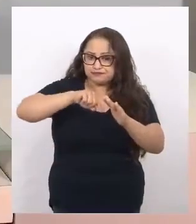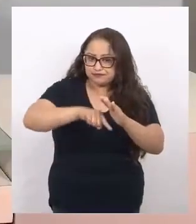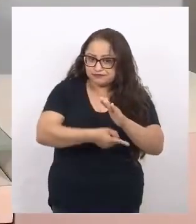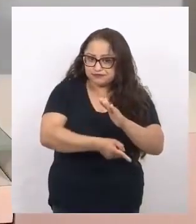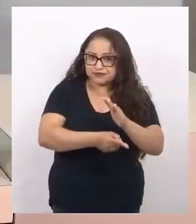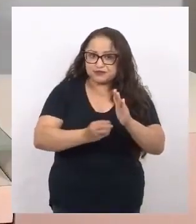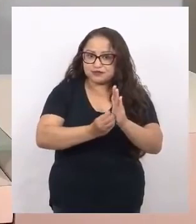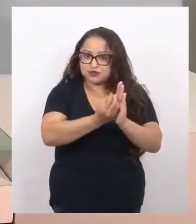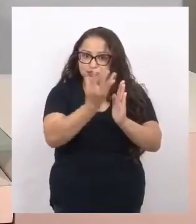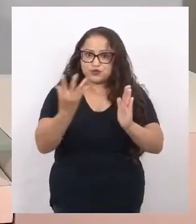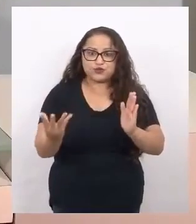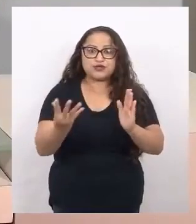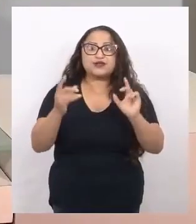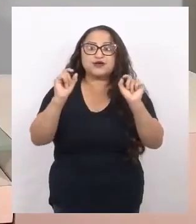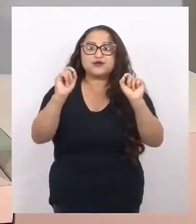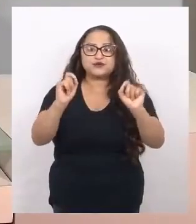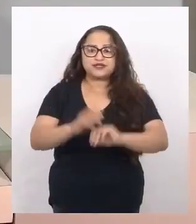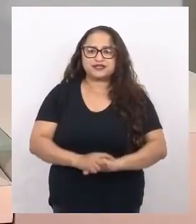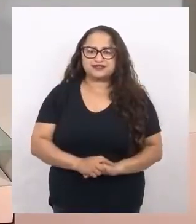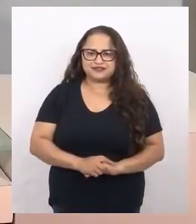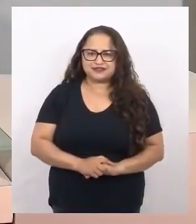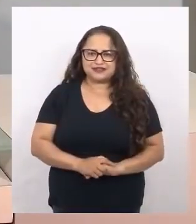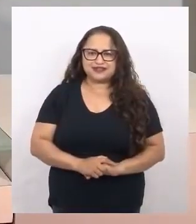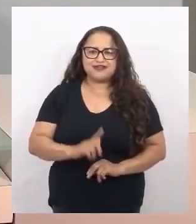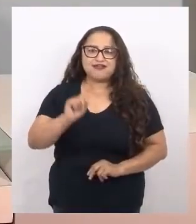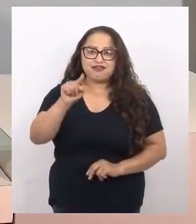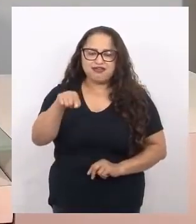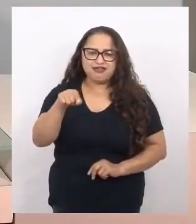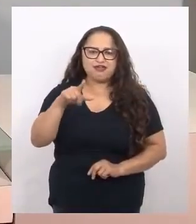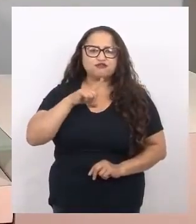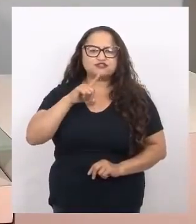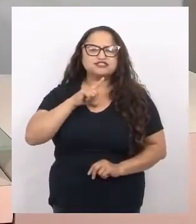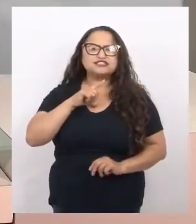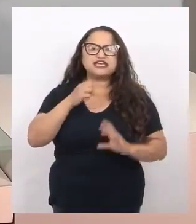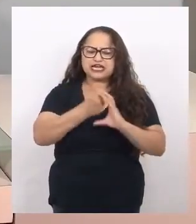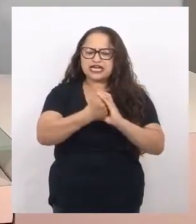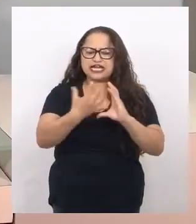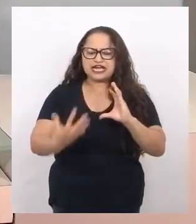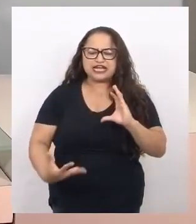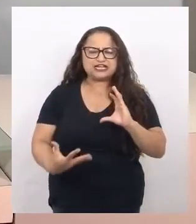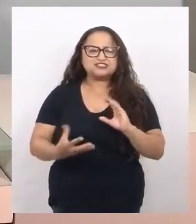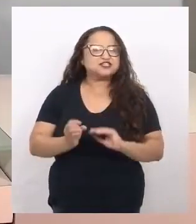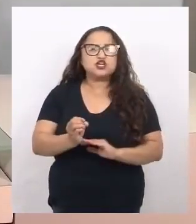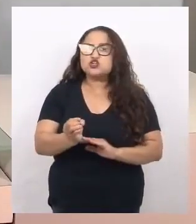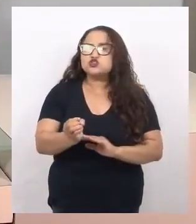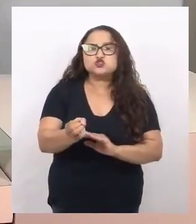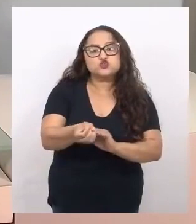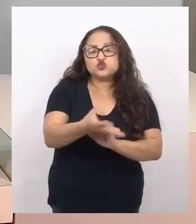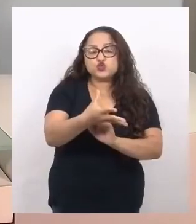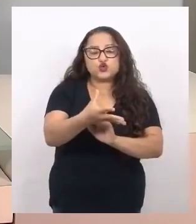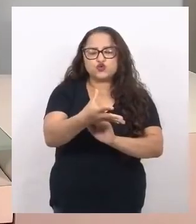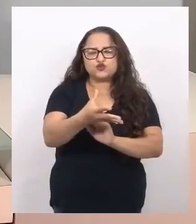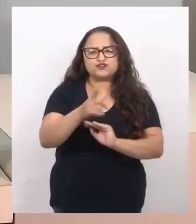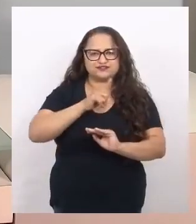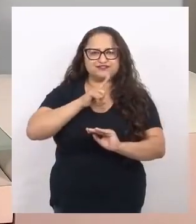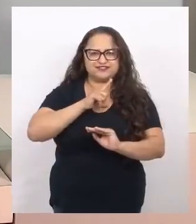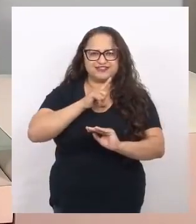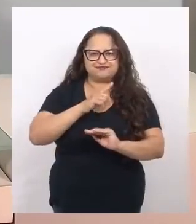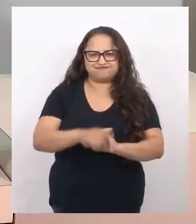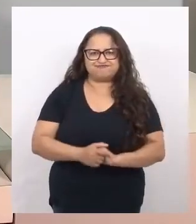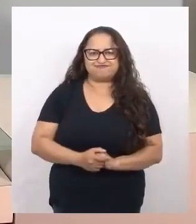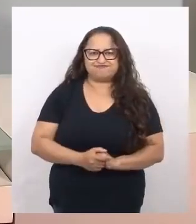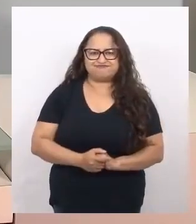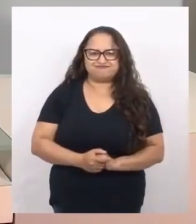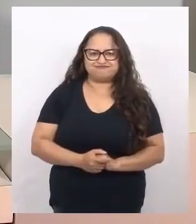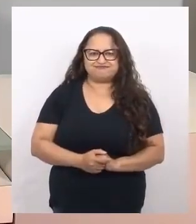mim, o aprofundamento curricular, ele é justamente o que traz a característica de mais novidade do novo ensino médio, tá?